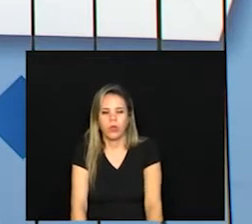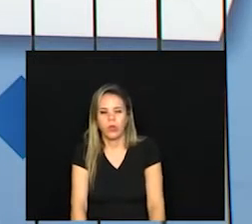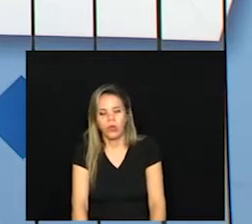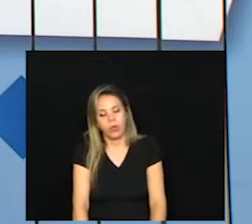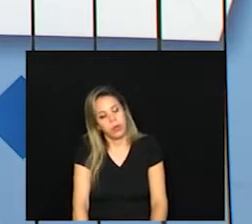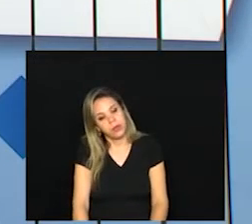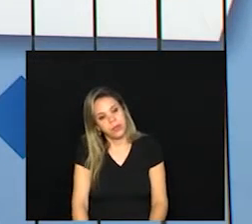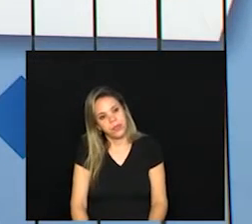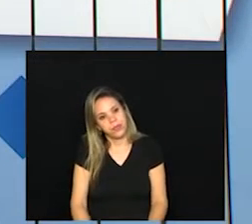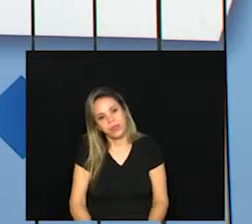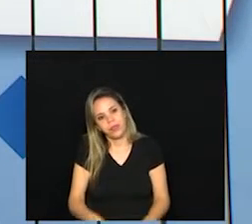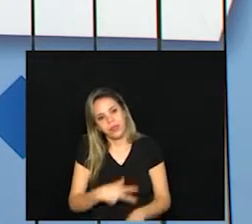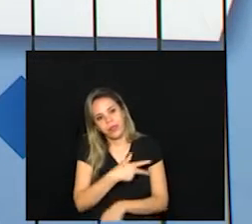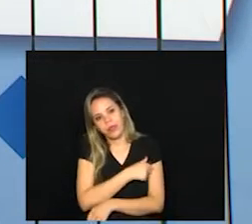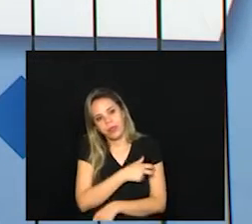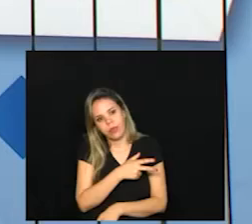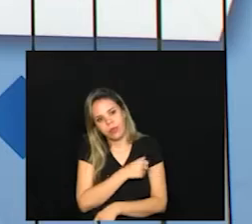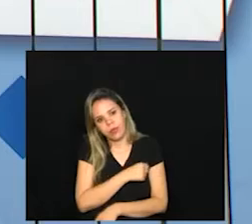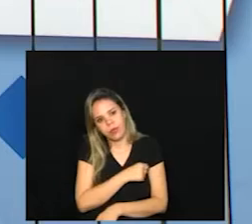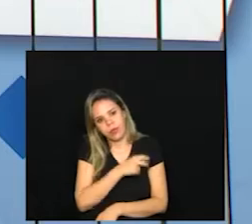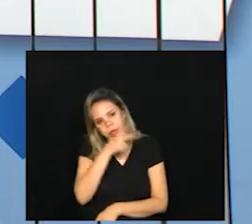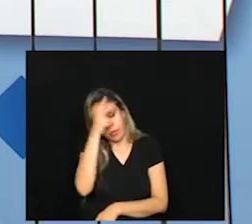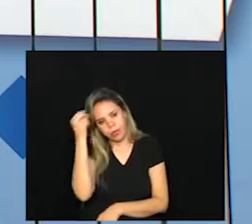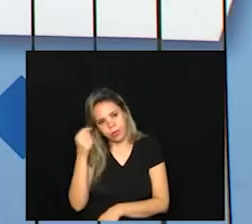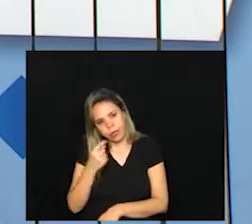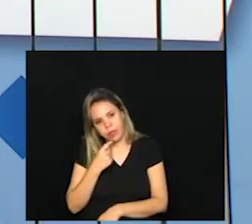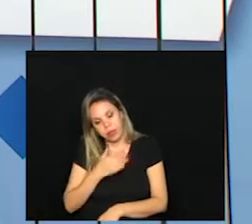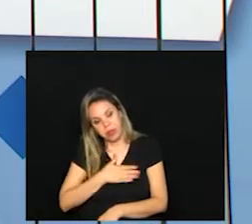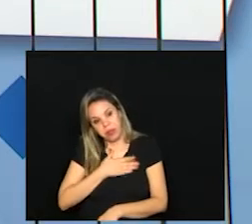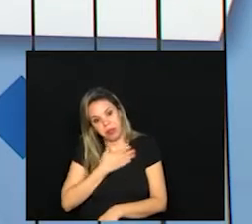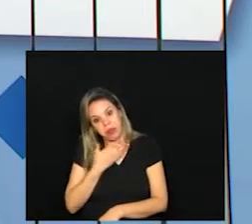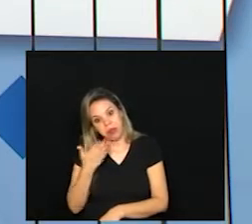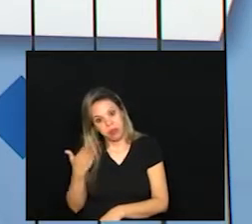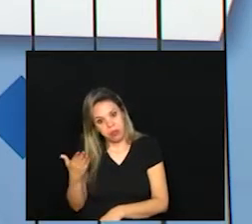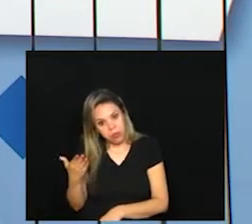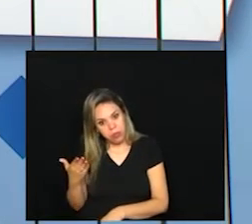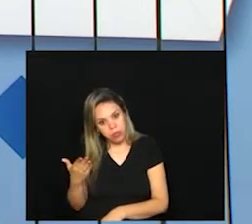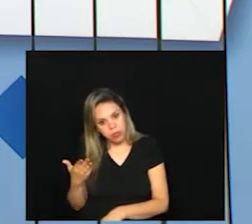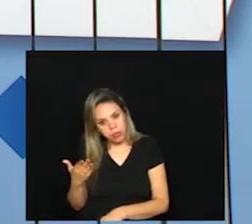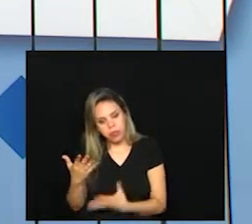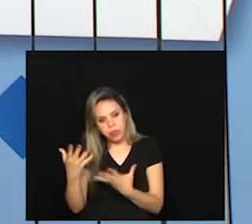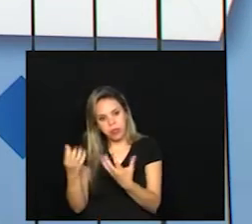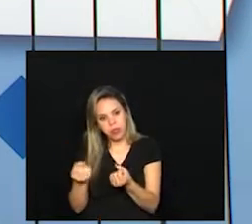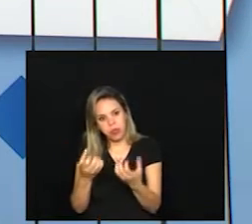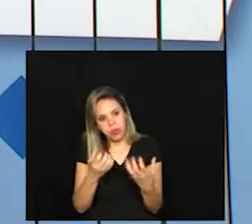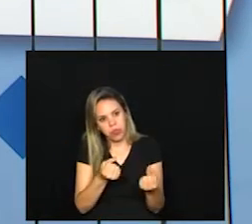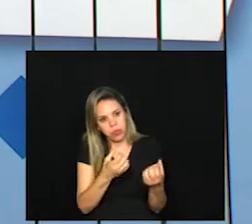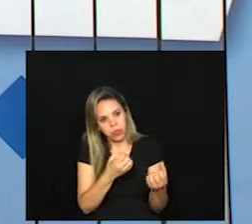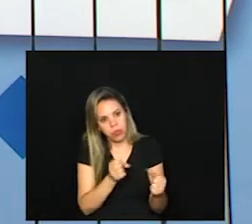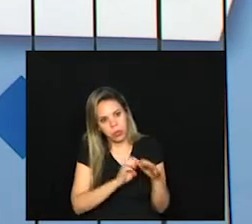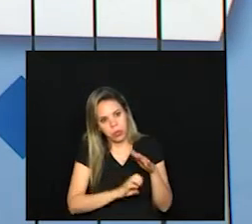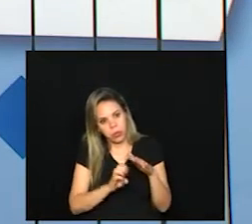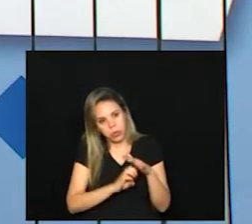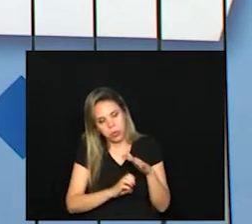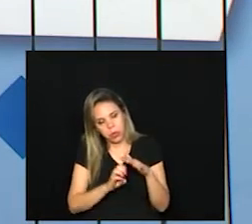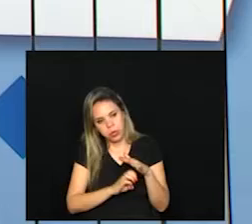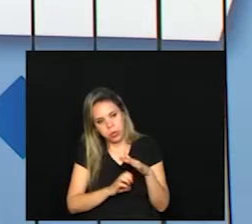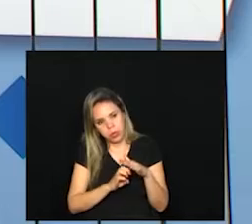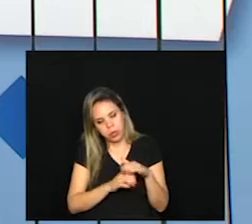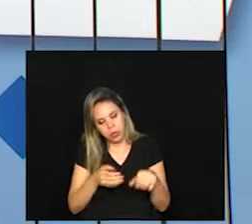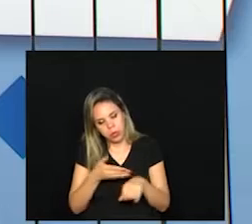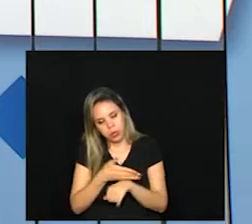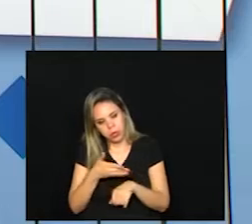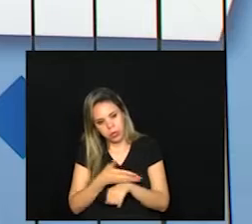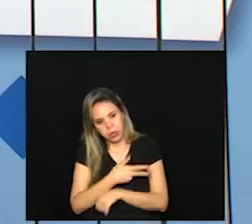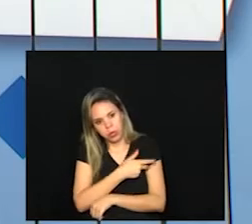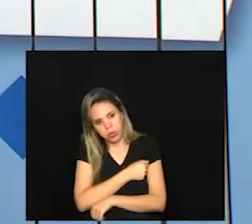E ainda sobre a vacinação, a prefeitura se surpreendeu com a adesão das empresas para que